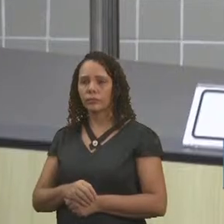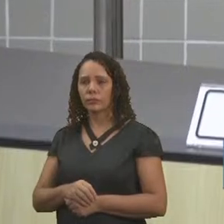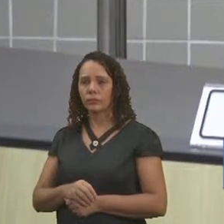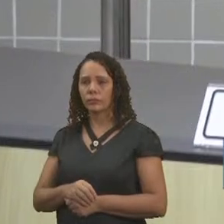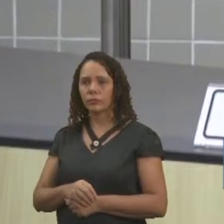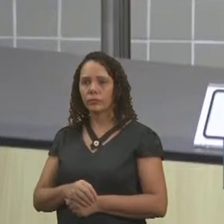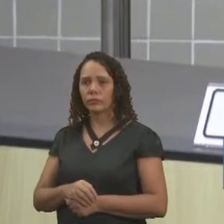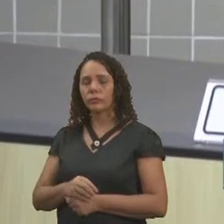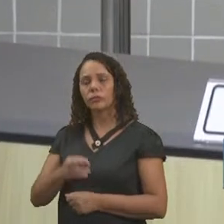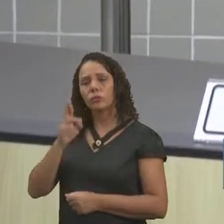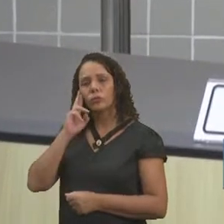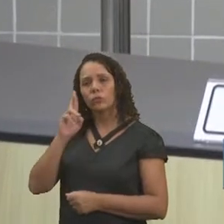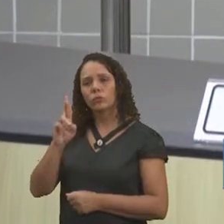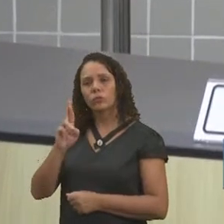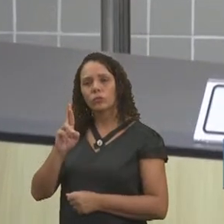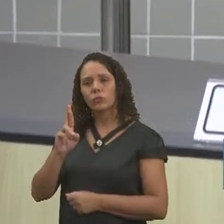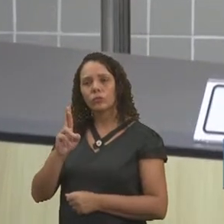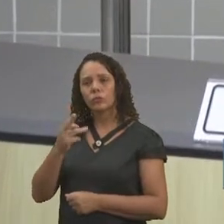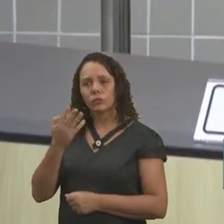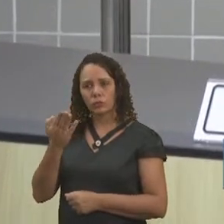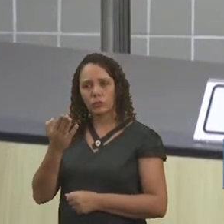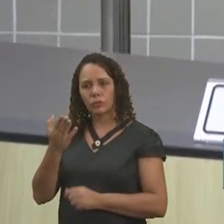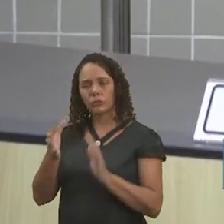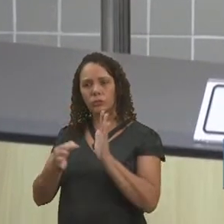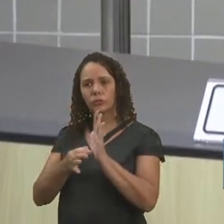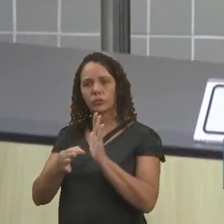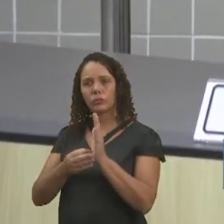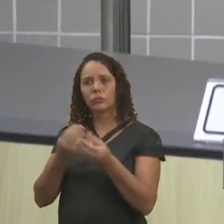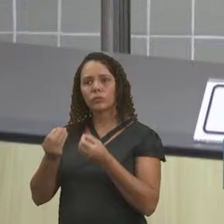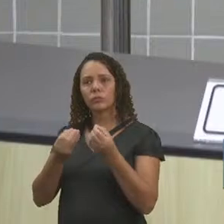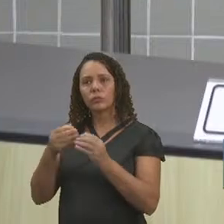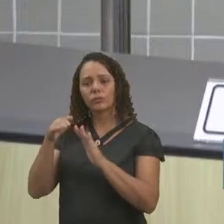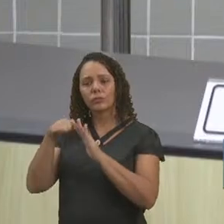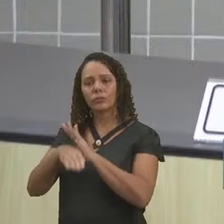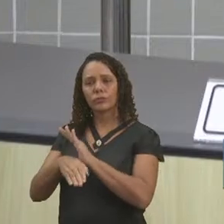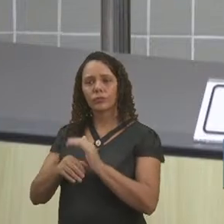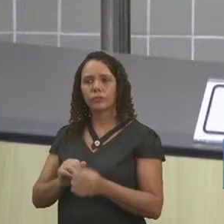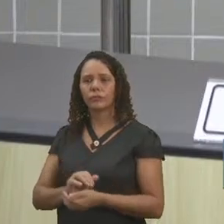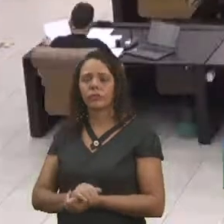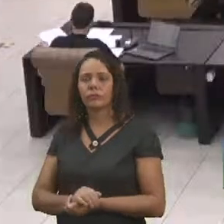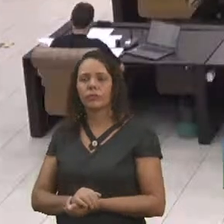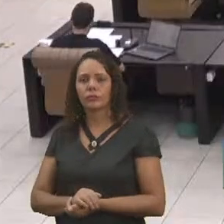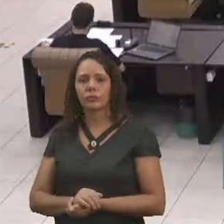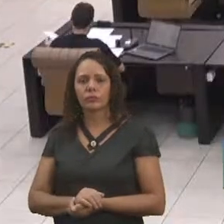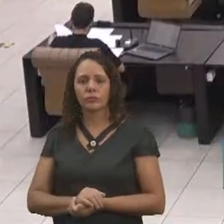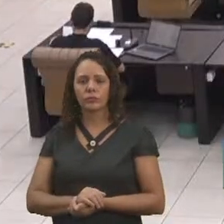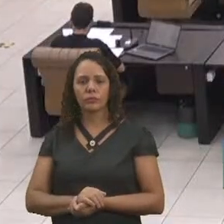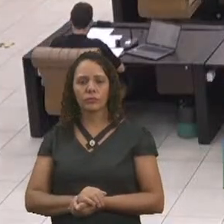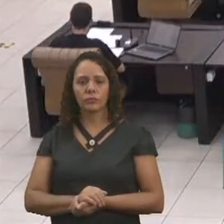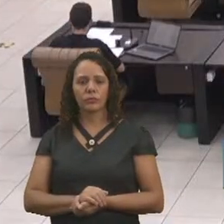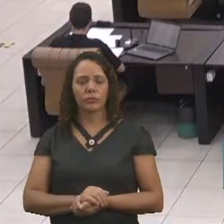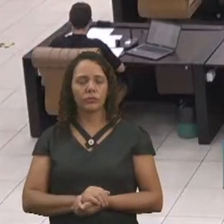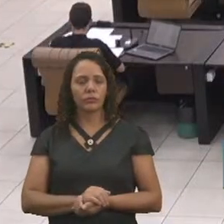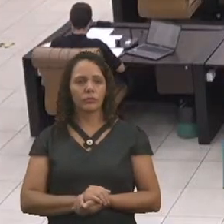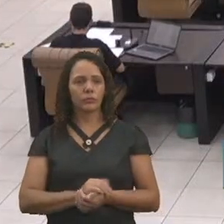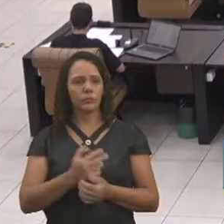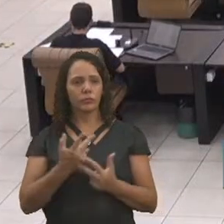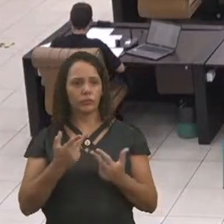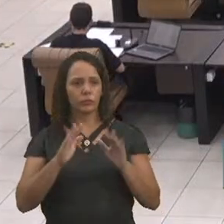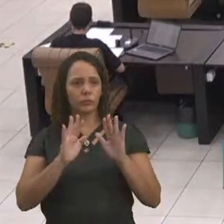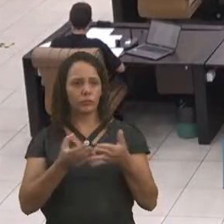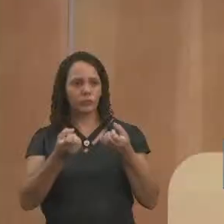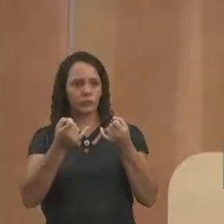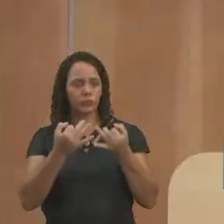Como o senhor avalia a queda dessa receita do ICMS? Conforme eu acabei de explicar para o vereador